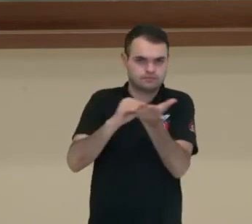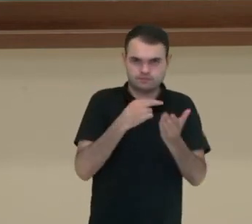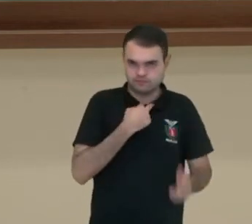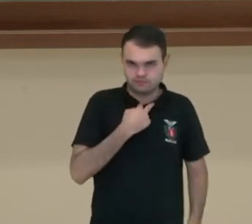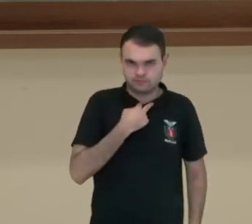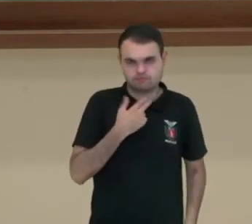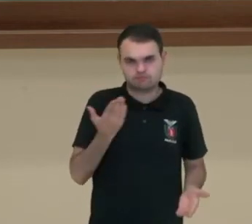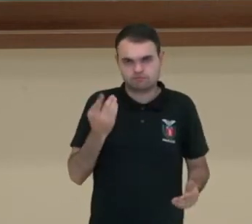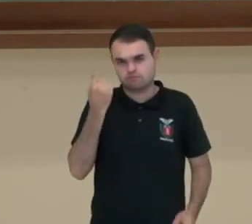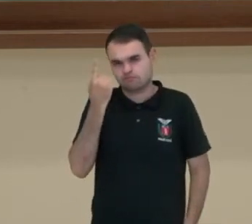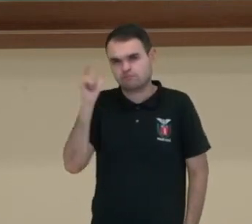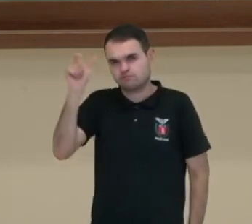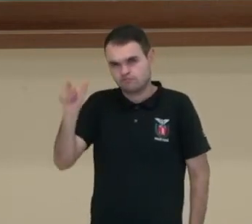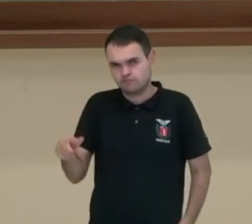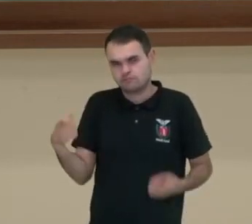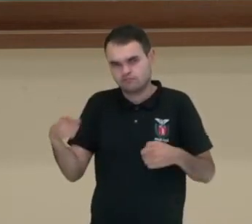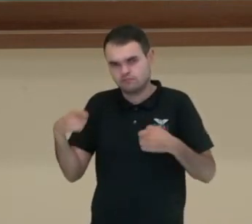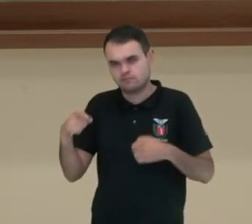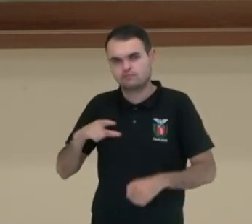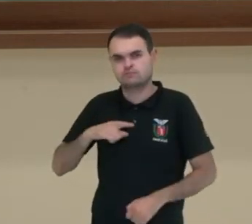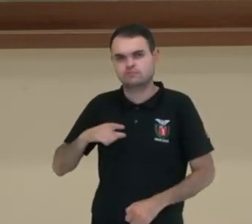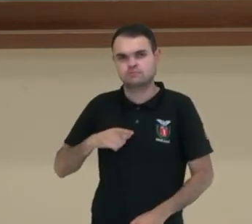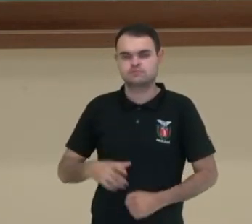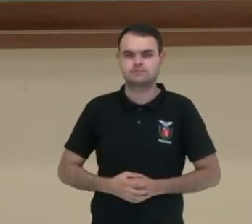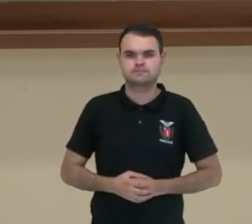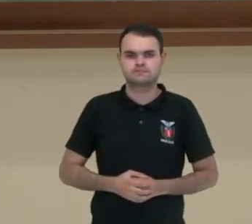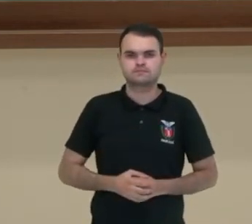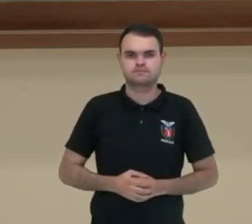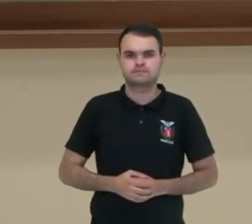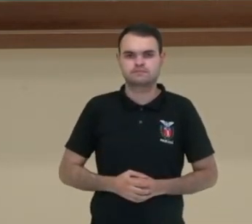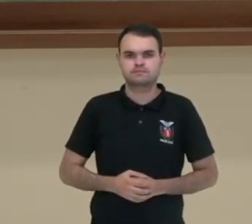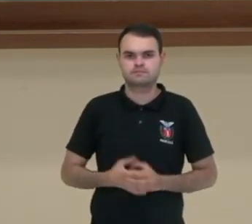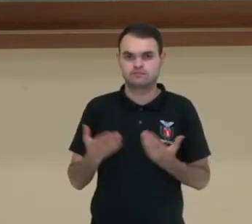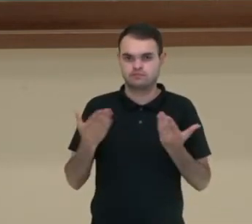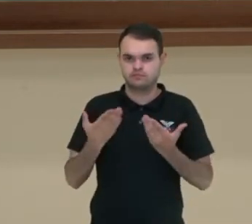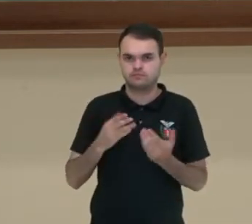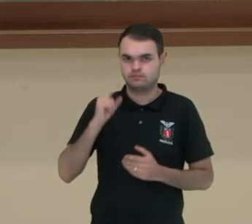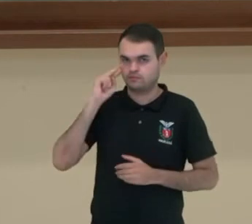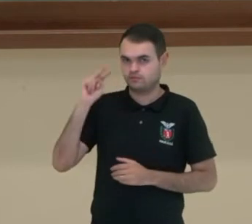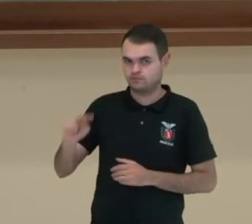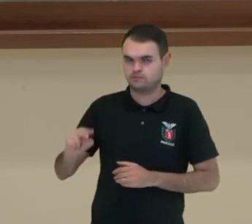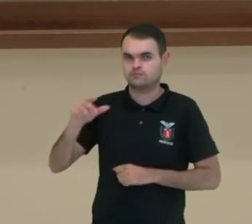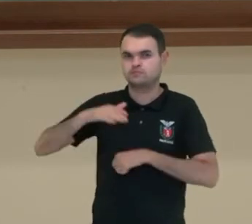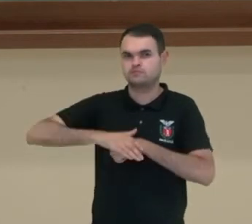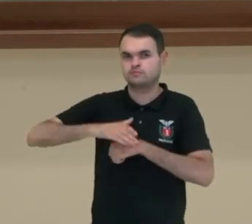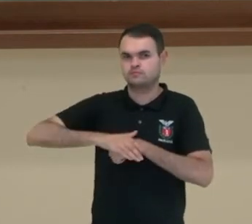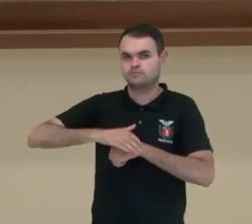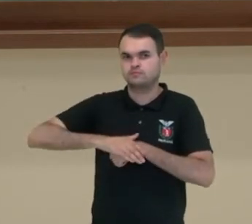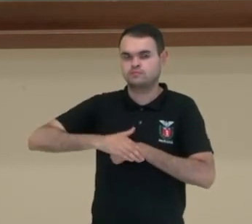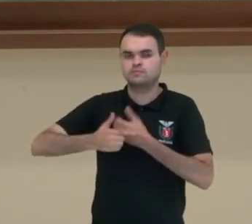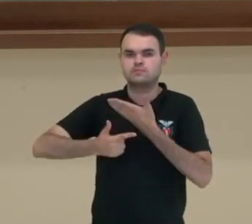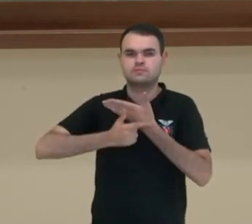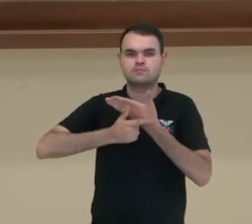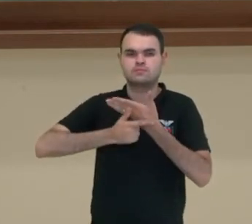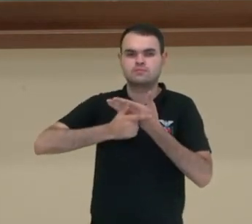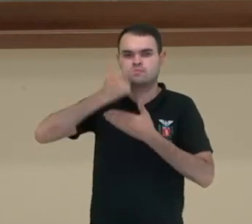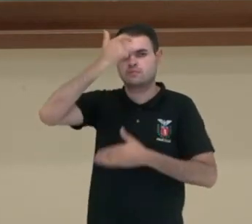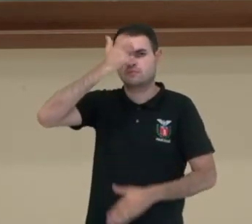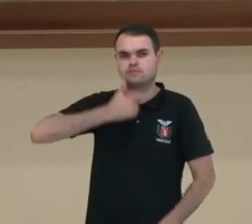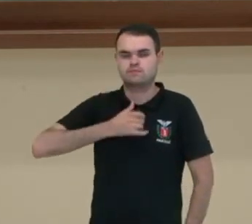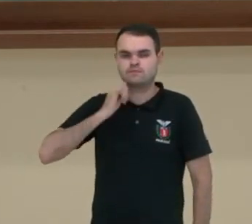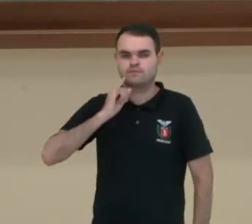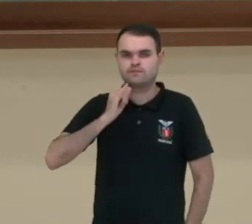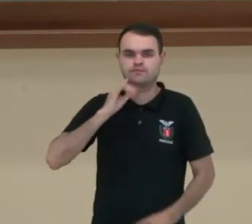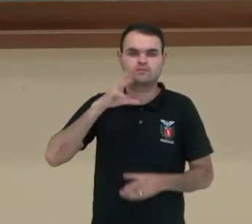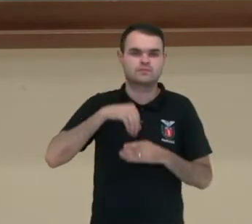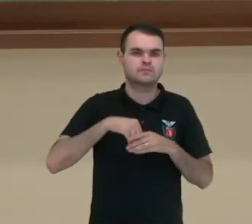pelo menos um personagem todo texto deve ter, certo? Vamos observar então a função, o papel do narrador dentro do texto.